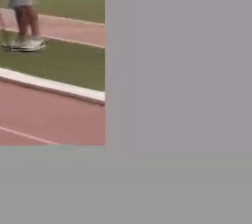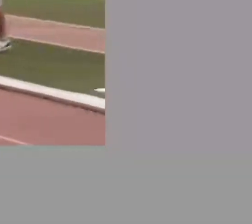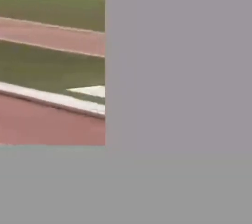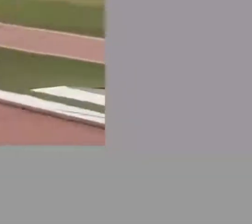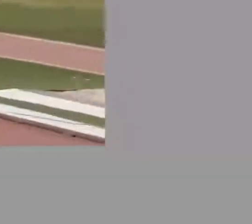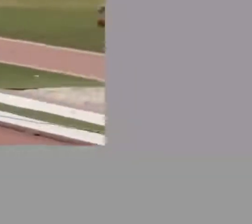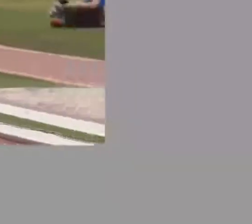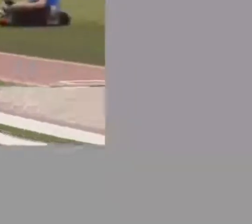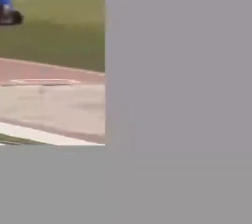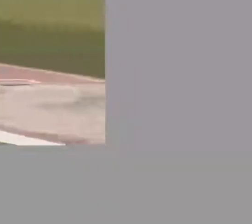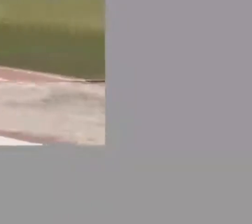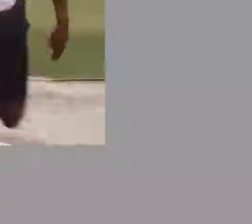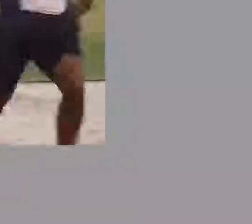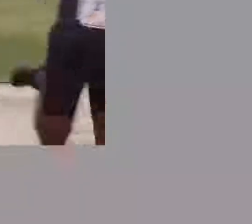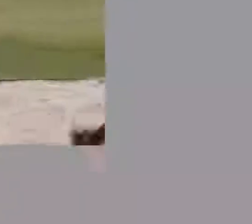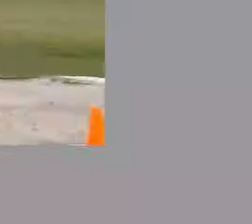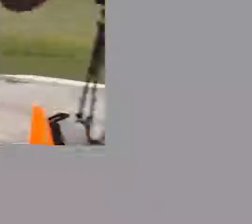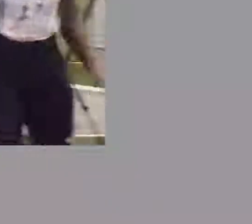os paratletas.